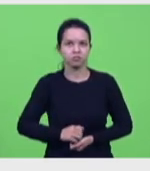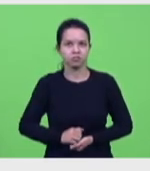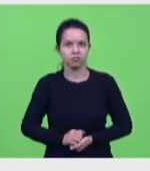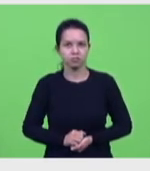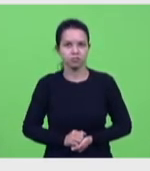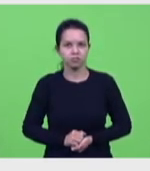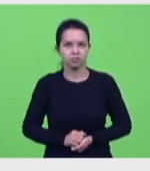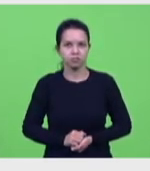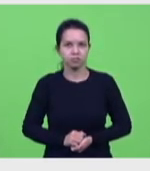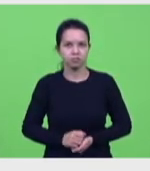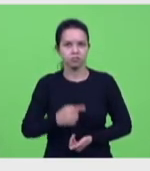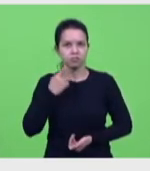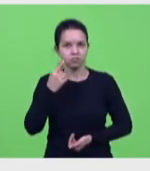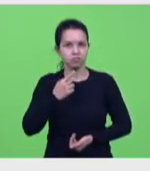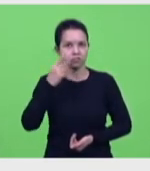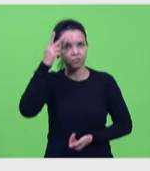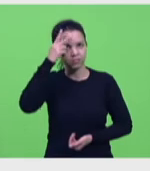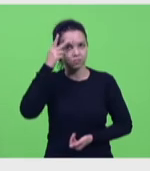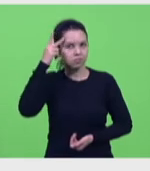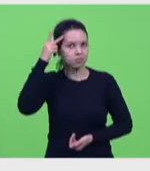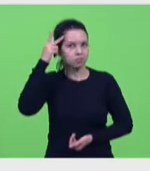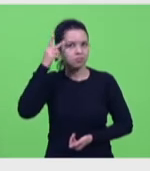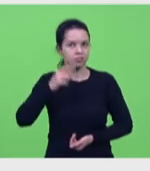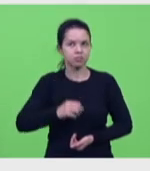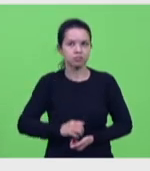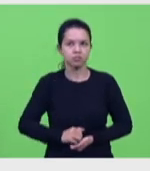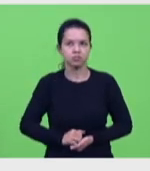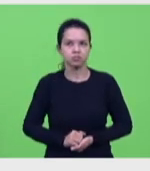Como vota deputada Paulinha?